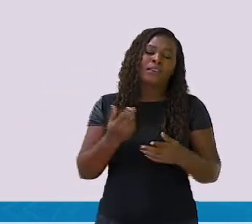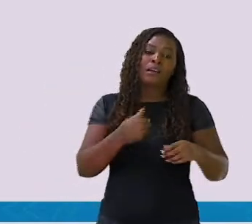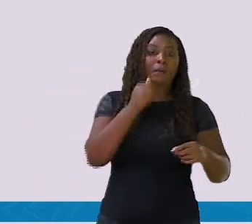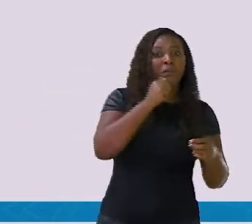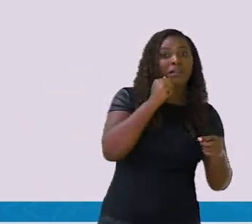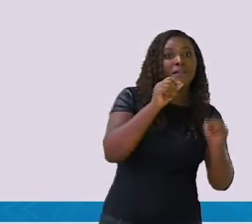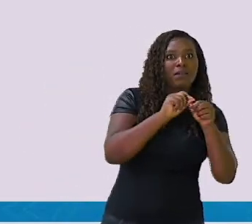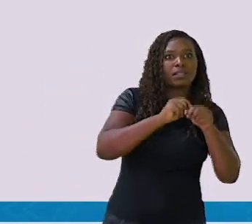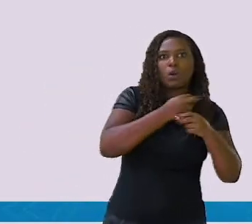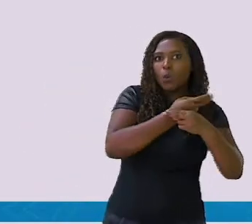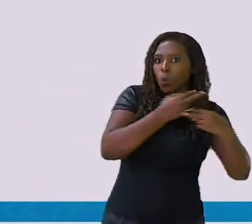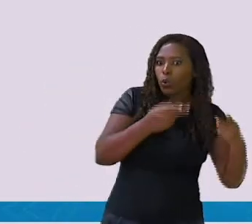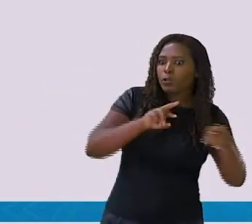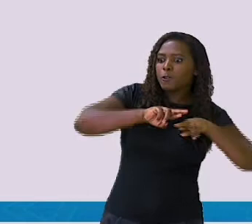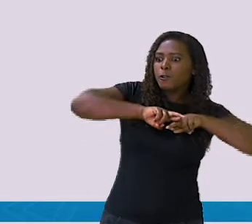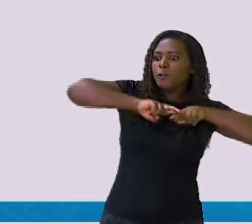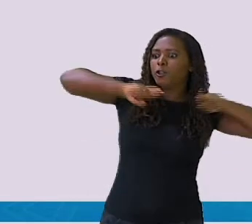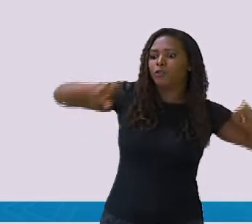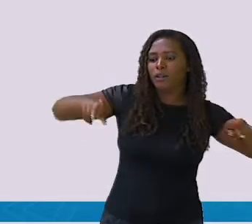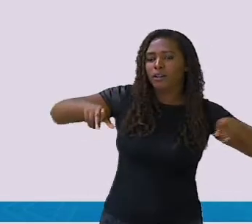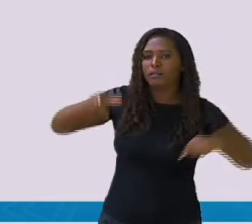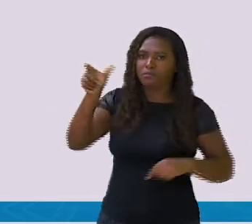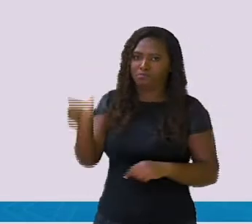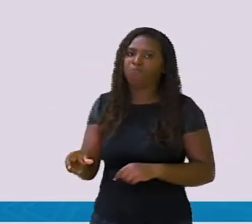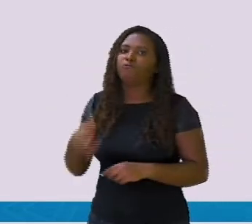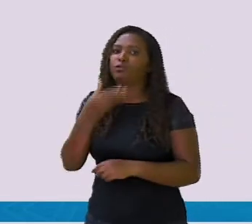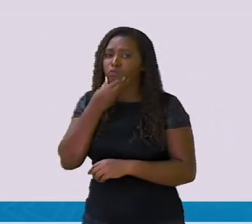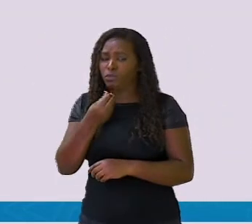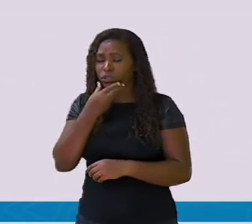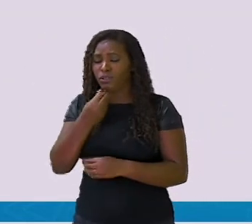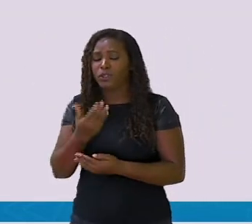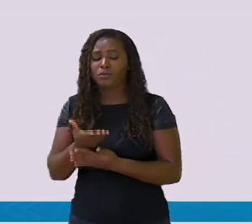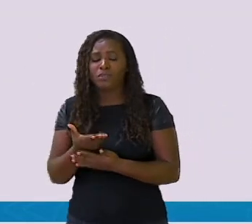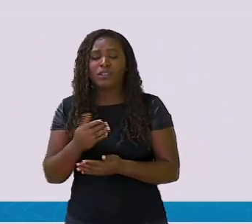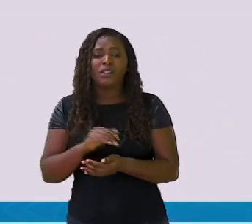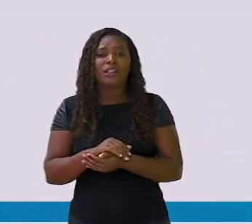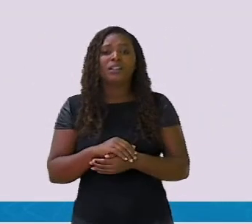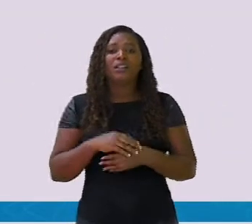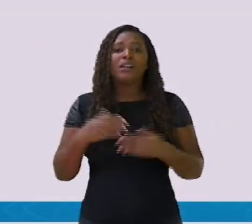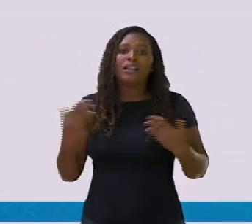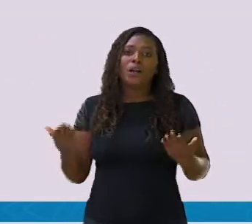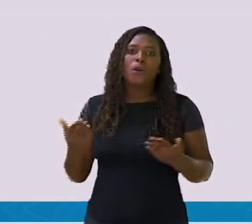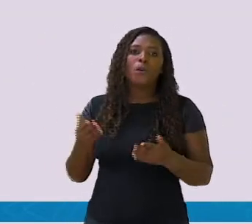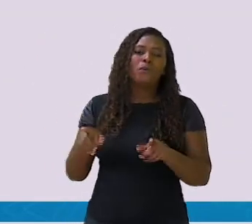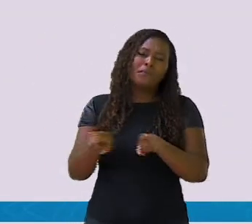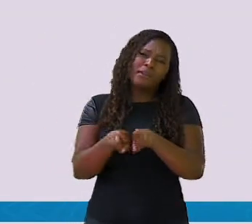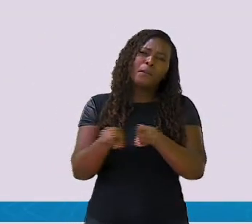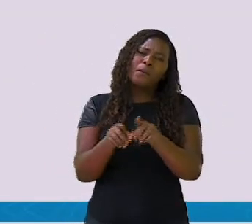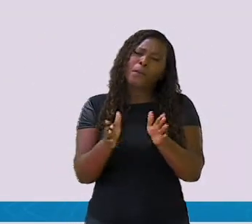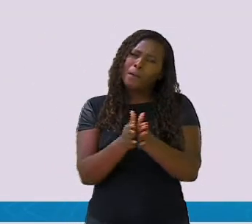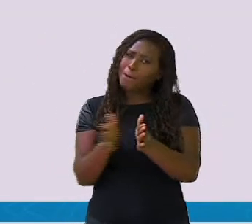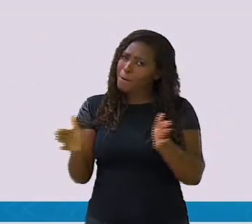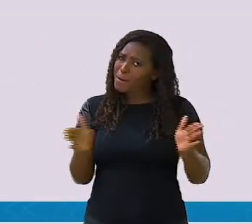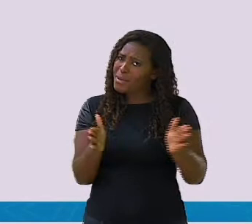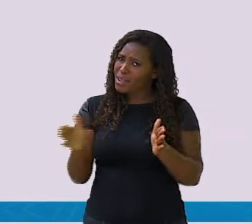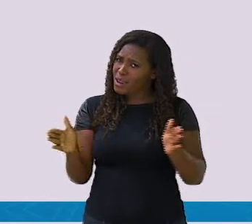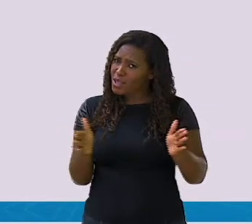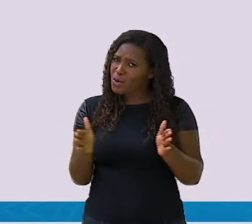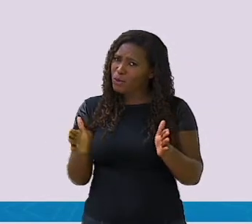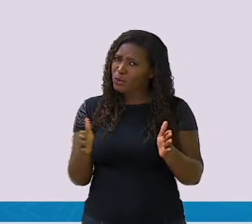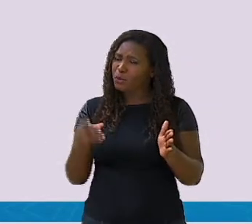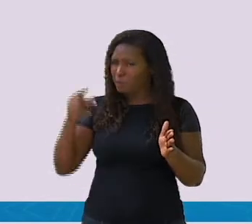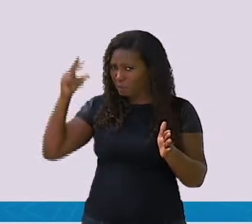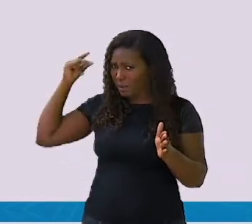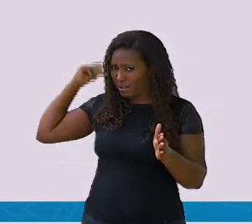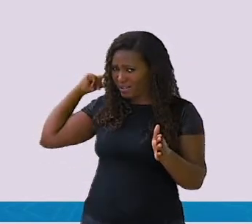estudo para as meninas. Eram bem diferentes. Em uma época, que eu vou falar um pouquinho para frente aqui, as meninas também